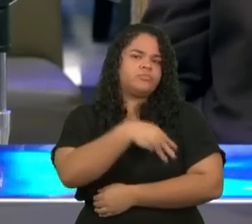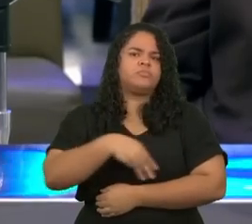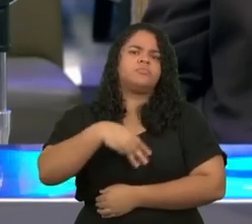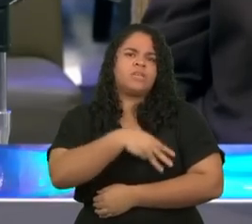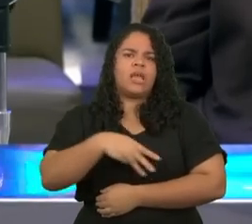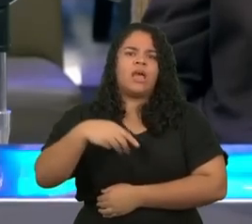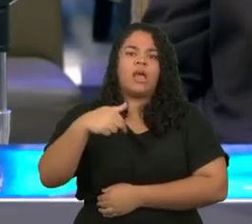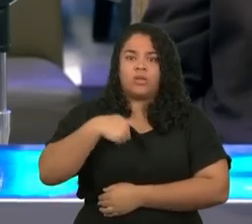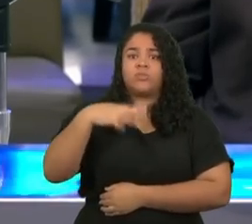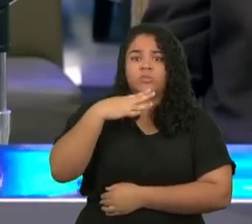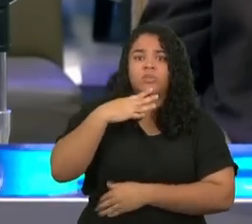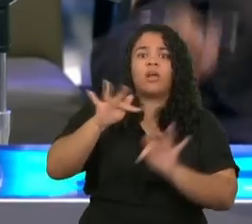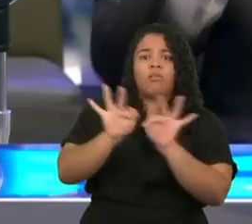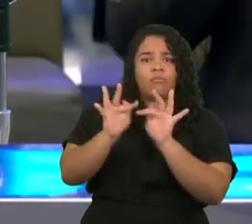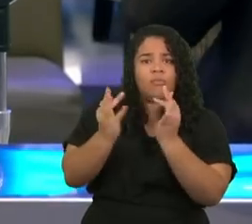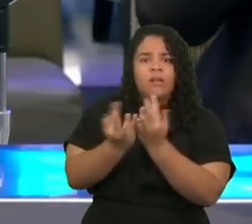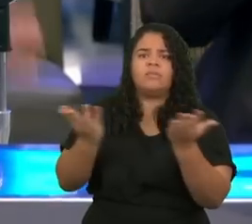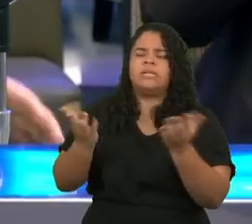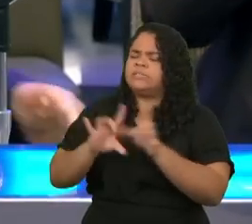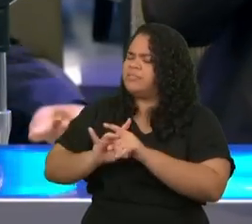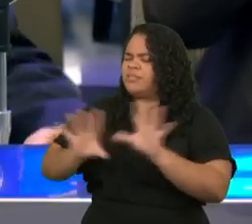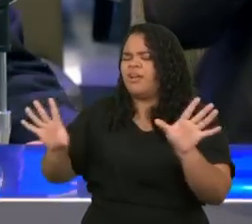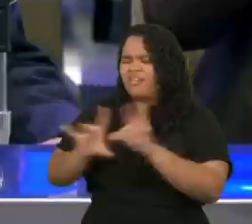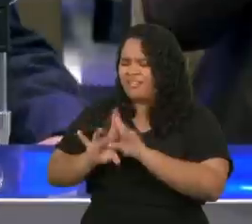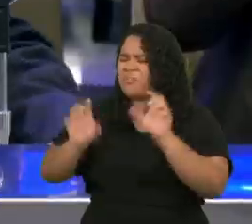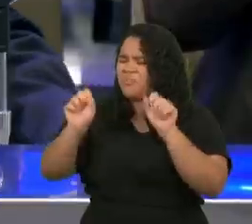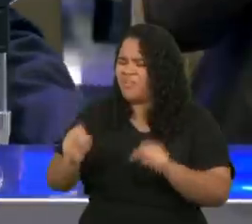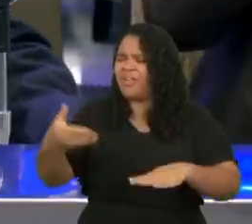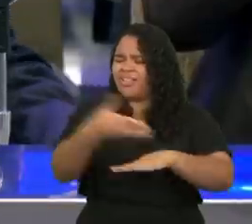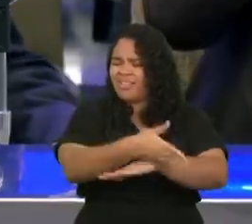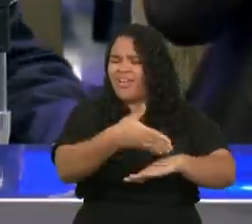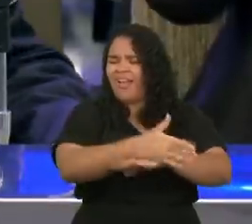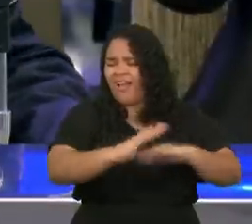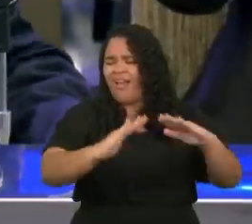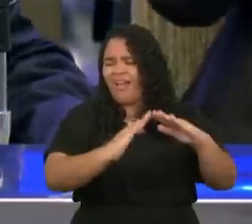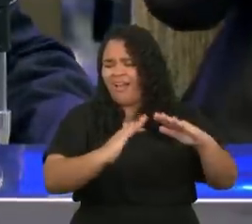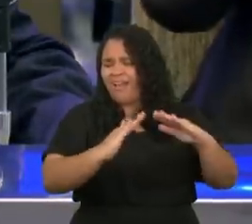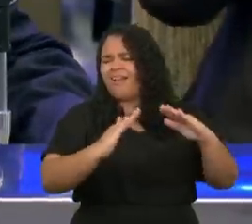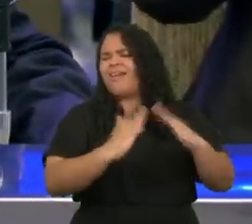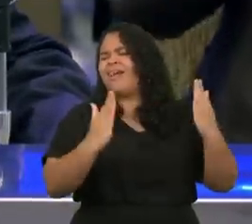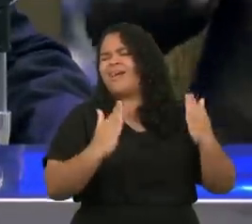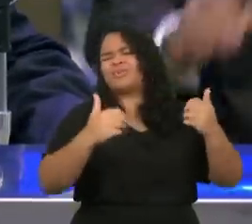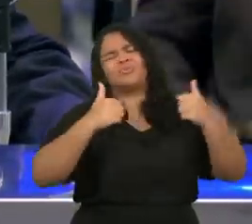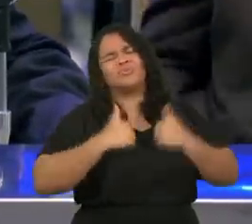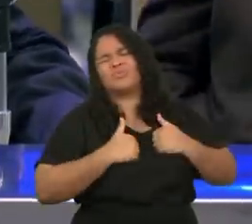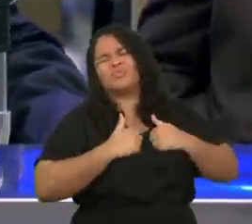Vá meu filho e dormia por lá quando foi daqui a pouco ele estava viciado na cocaína